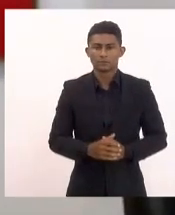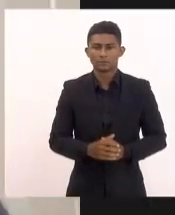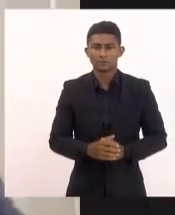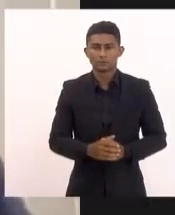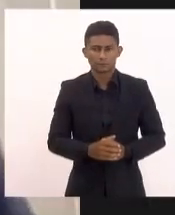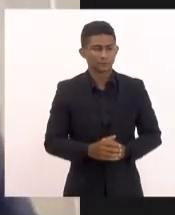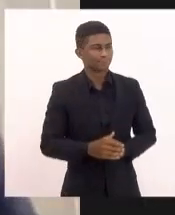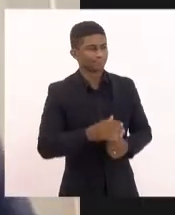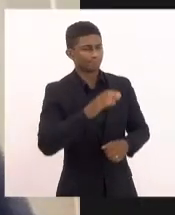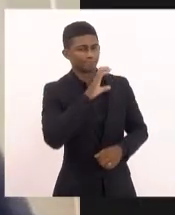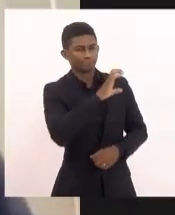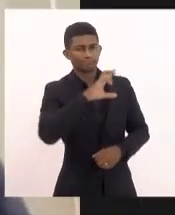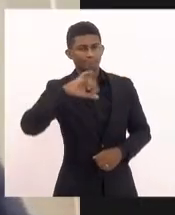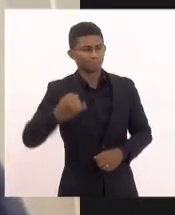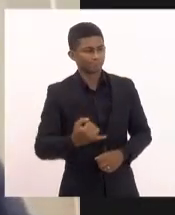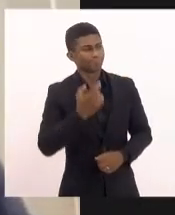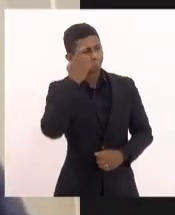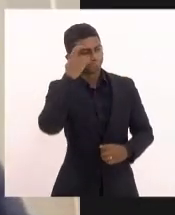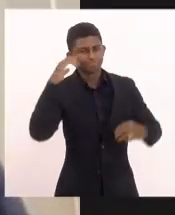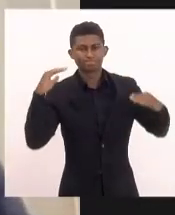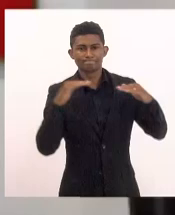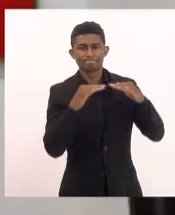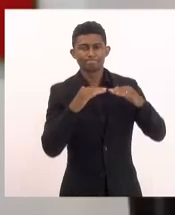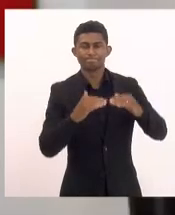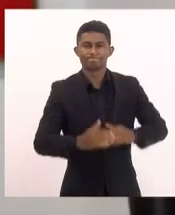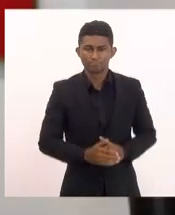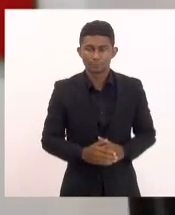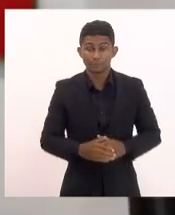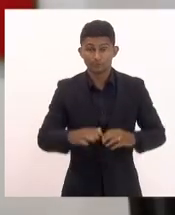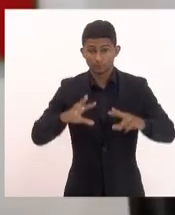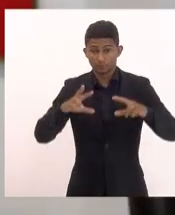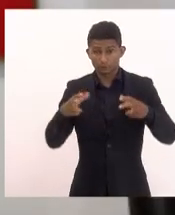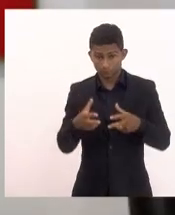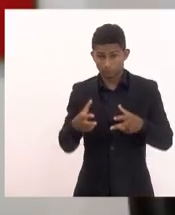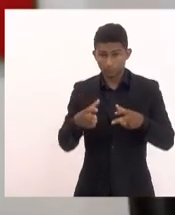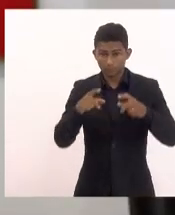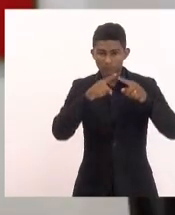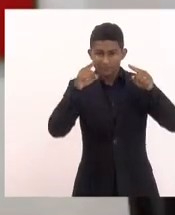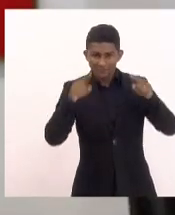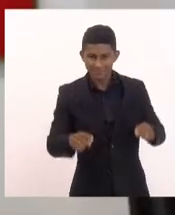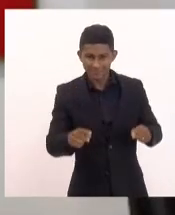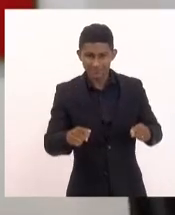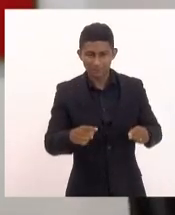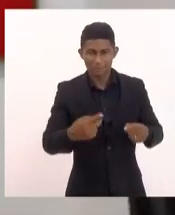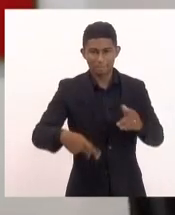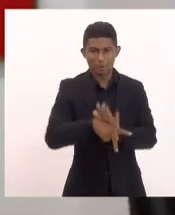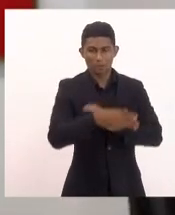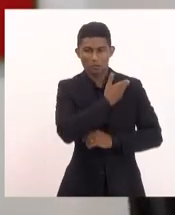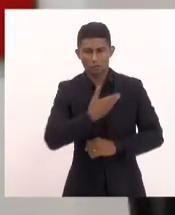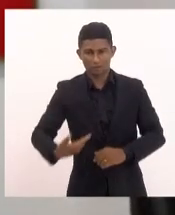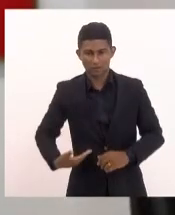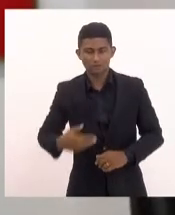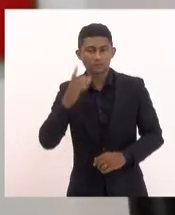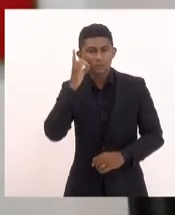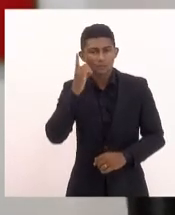Acompanha a CCJ, senhor presidente. Pela Comissão de Servidores Públicos, deputado Rodrigo Amorim.